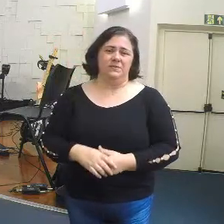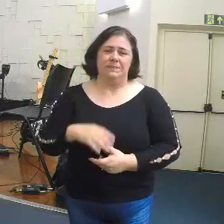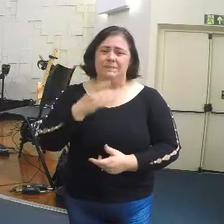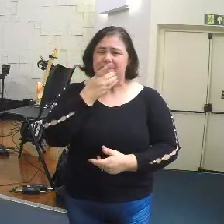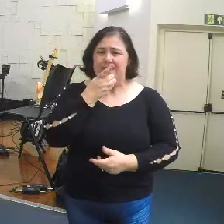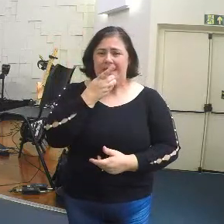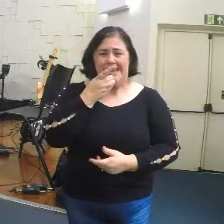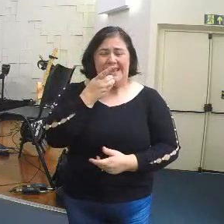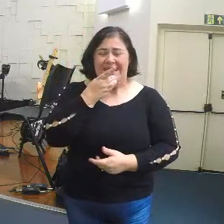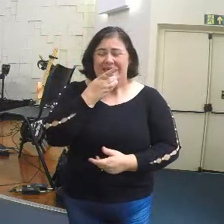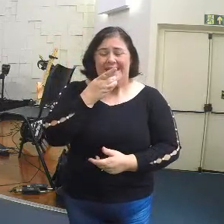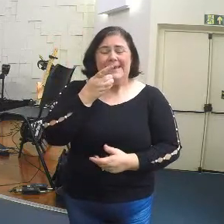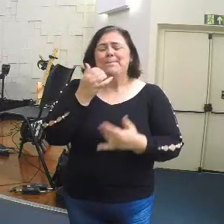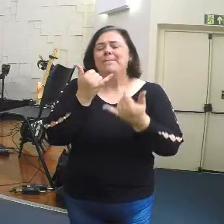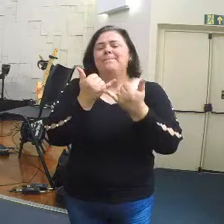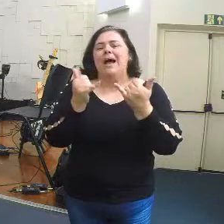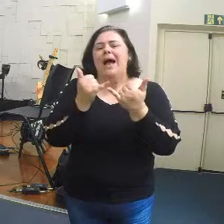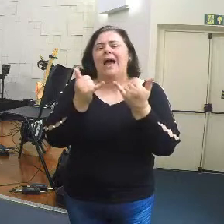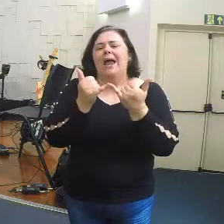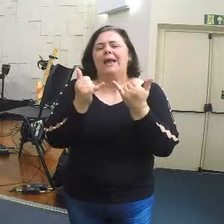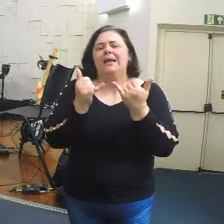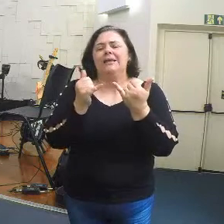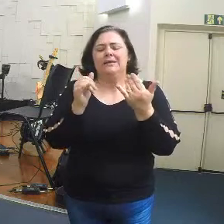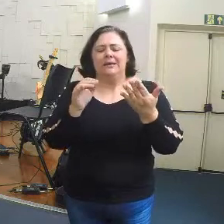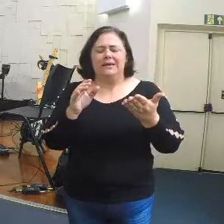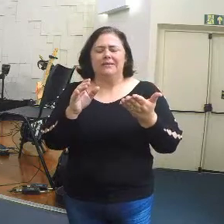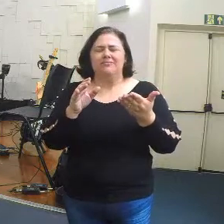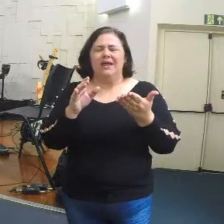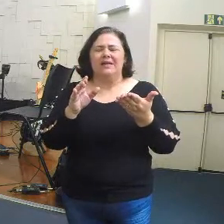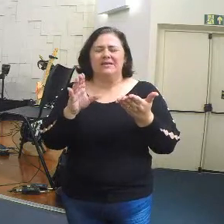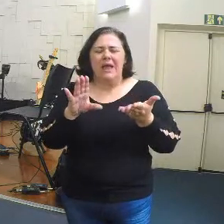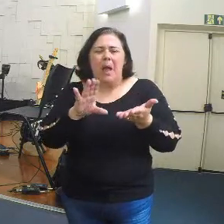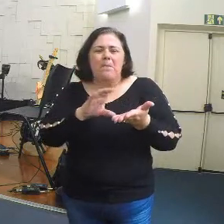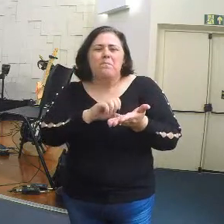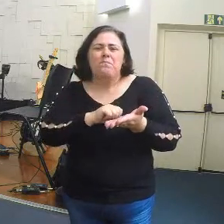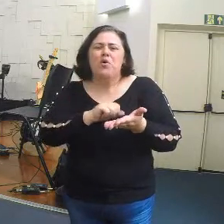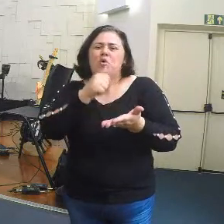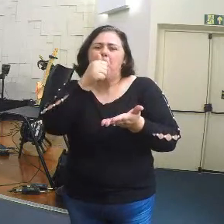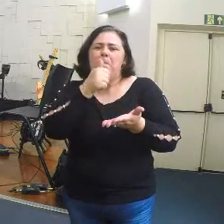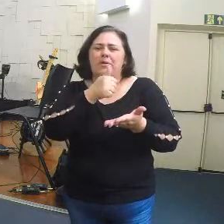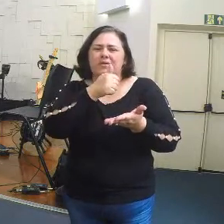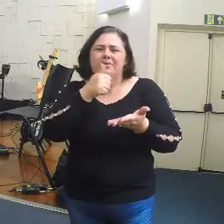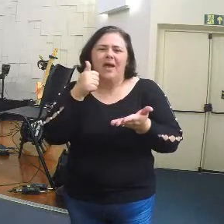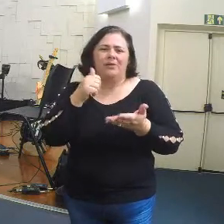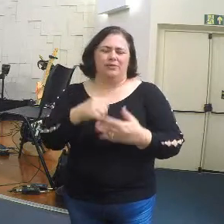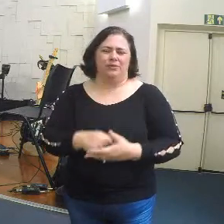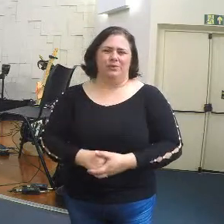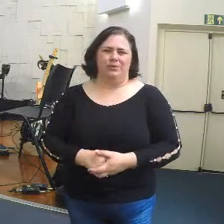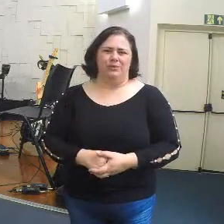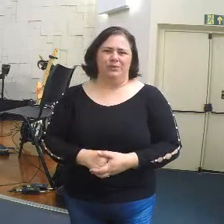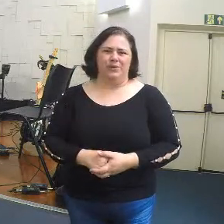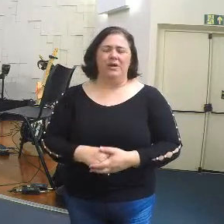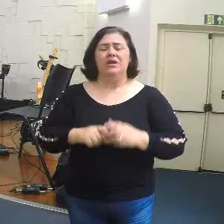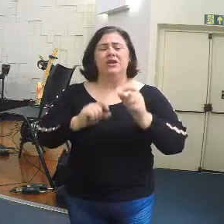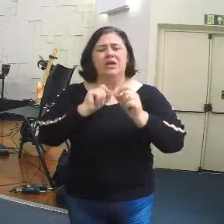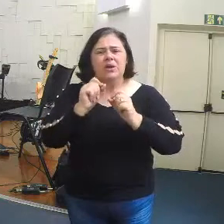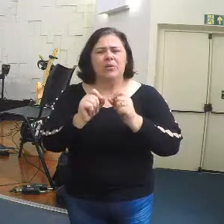é sacrificial. Tem a ver com o sacrifício de doar de si